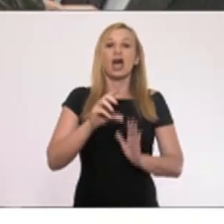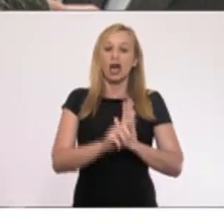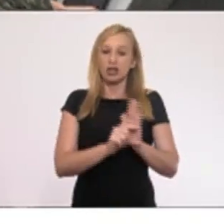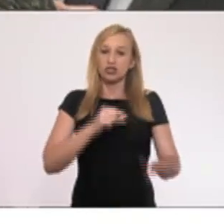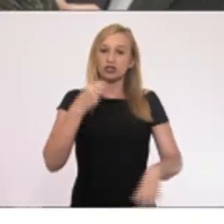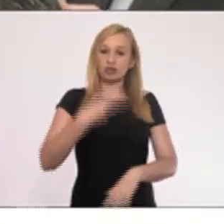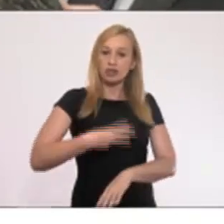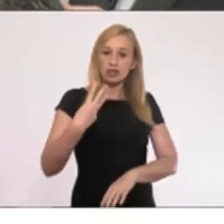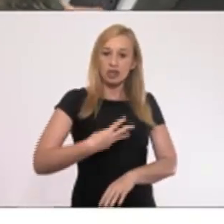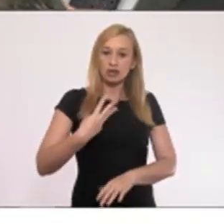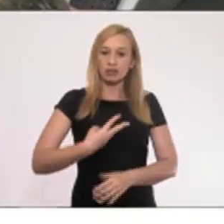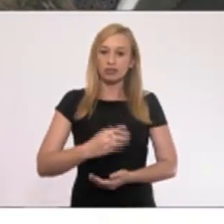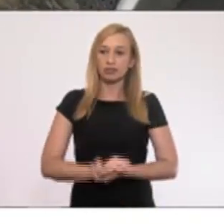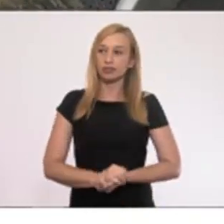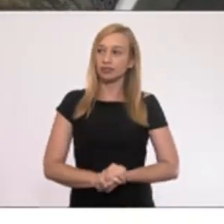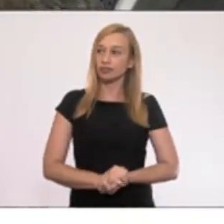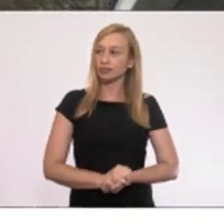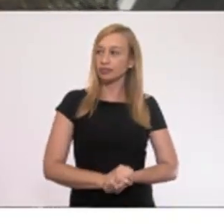3º.